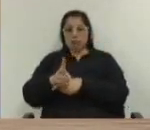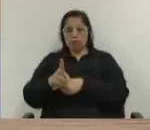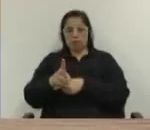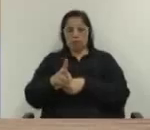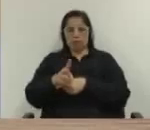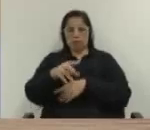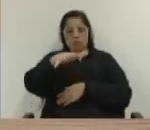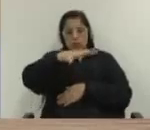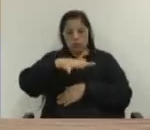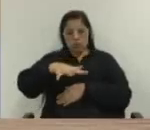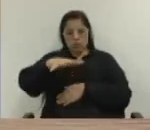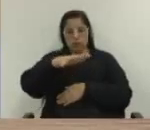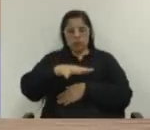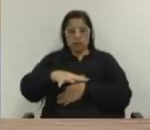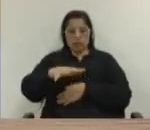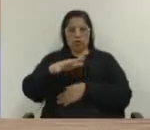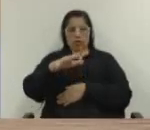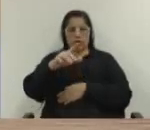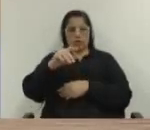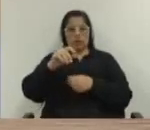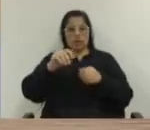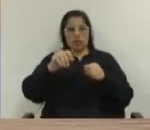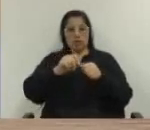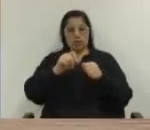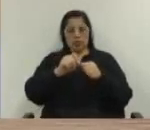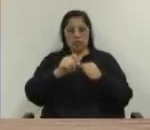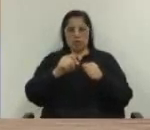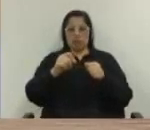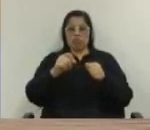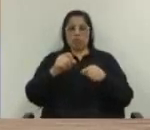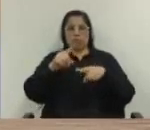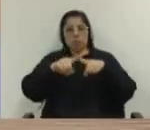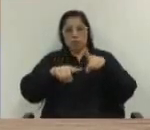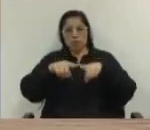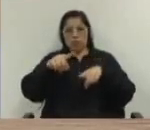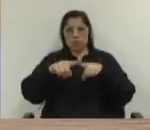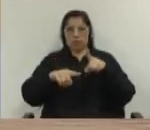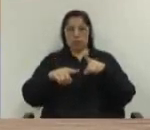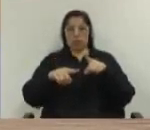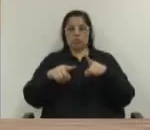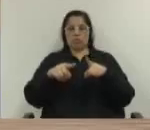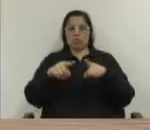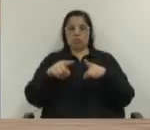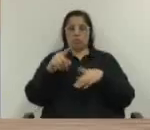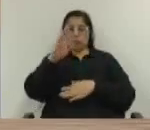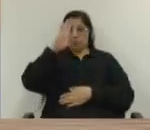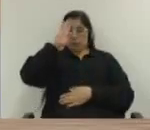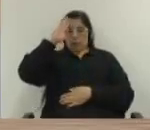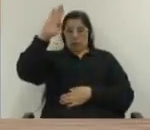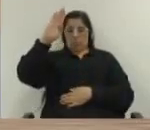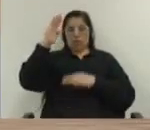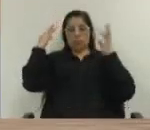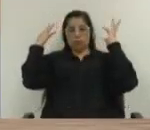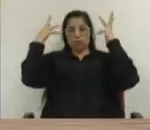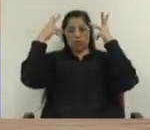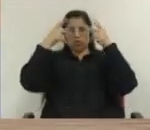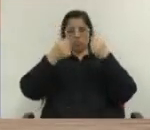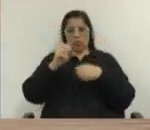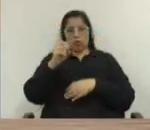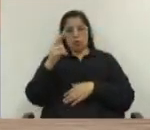em estabelecimento que produzam produtos de origem animal ou vegetal e da outras providências. Para melhor análise da